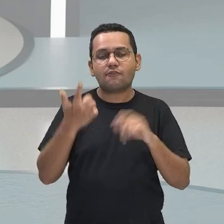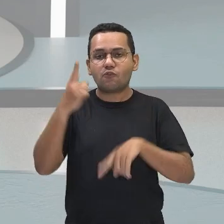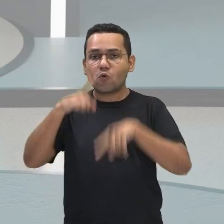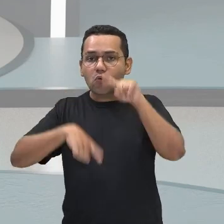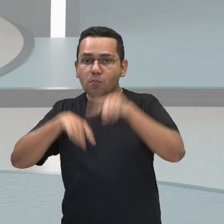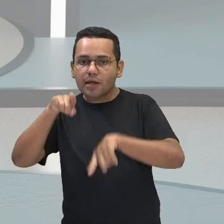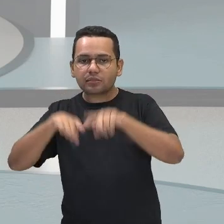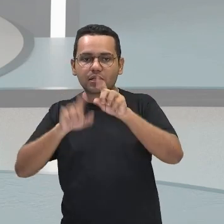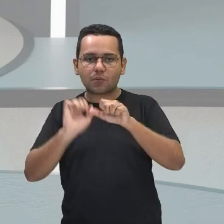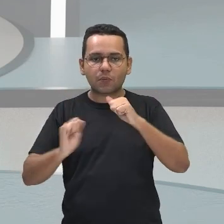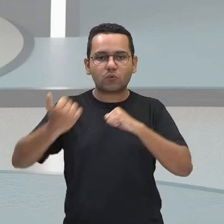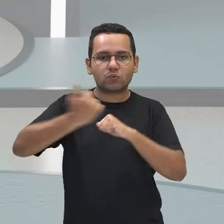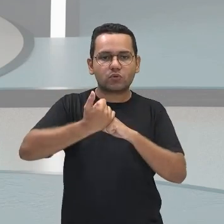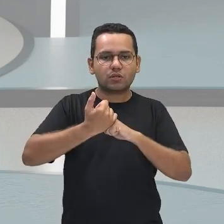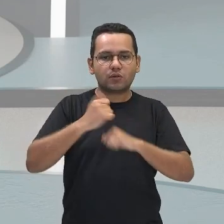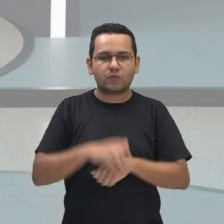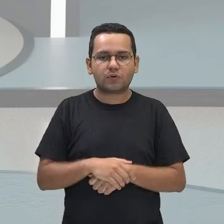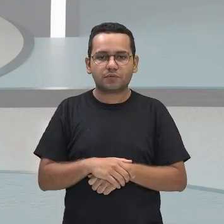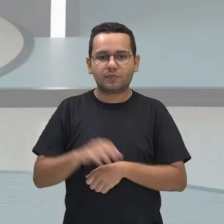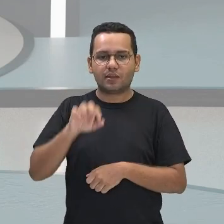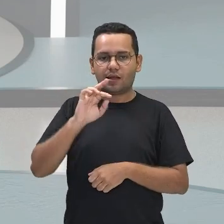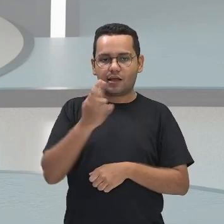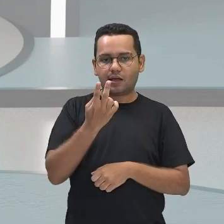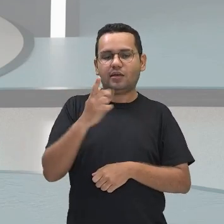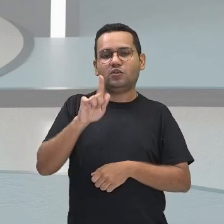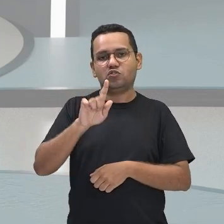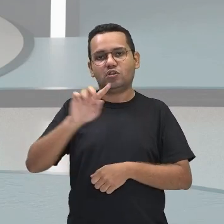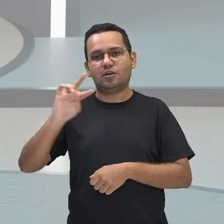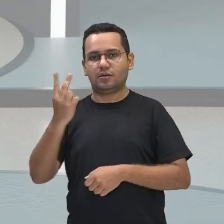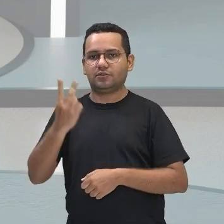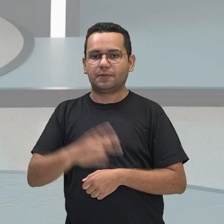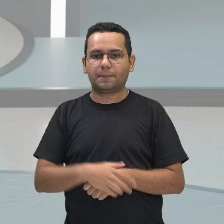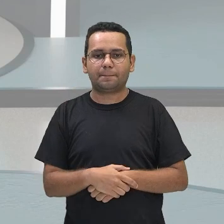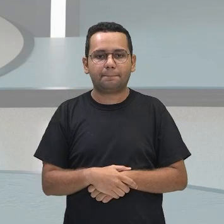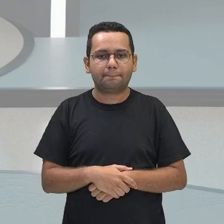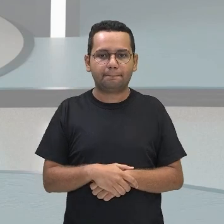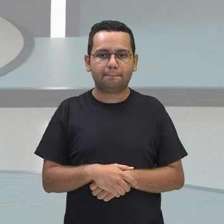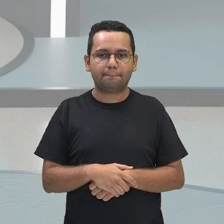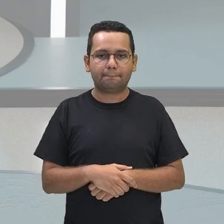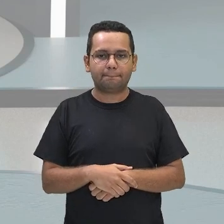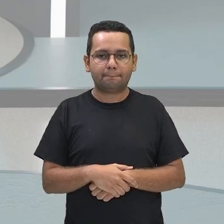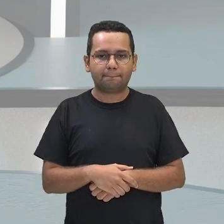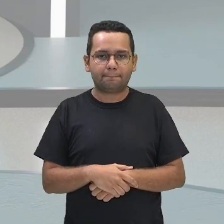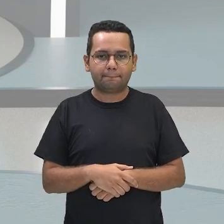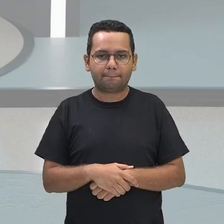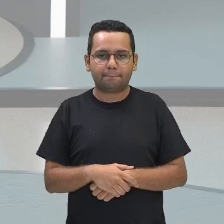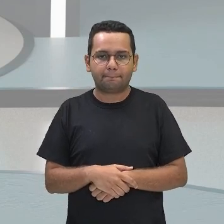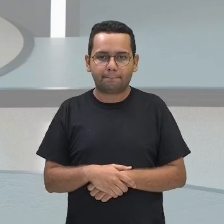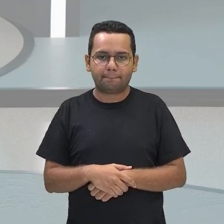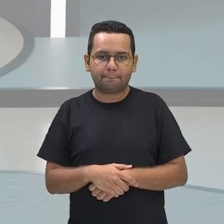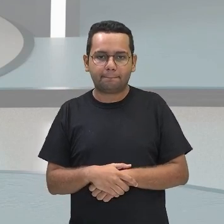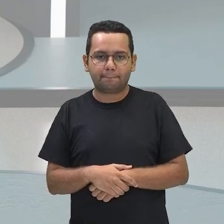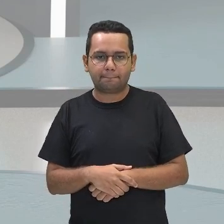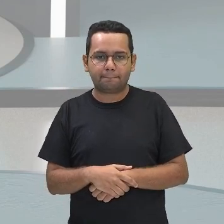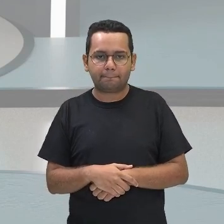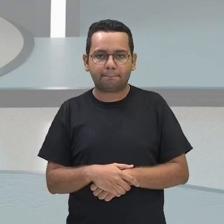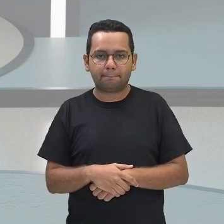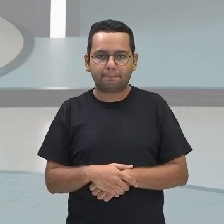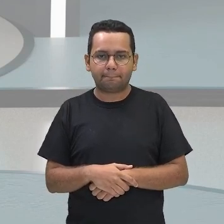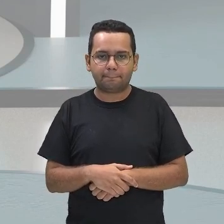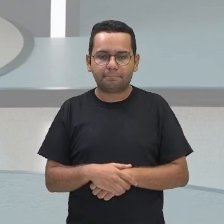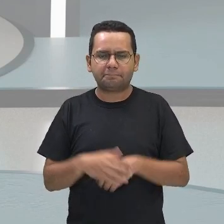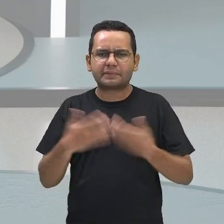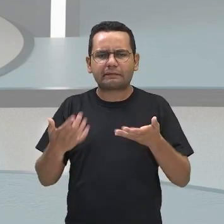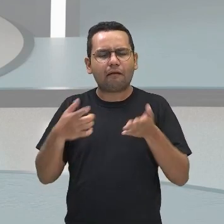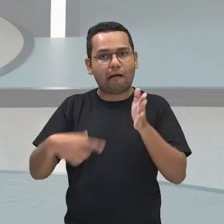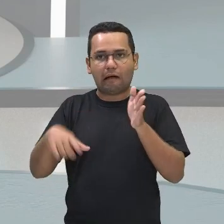o hormônio do crescimento humano, o GH. Nossa, o GH, ele por muito tempo era muito